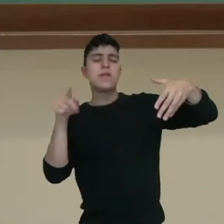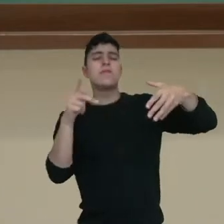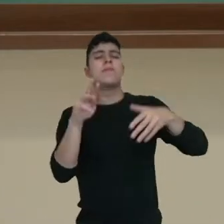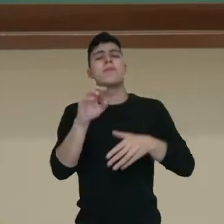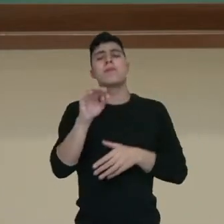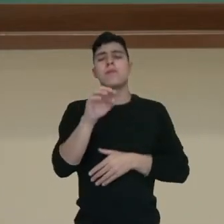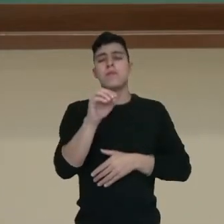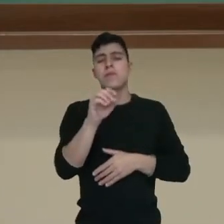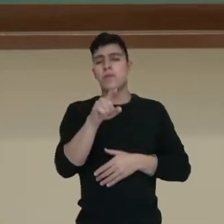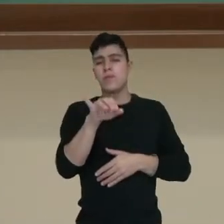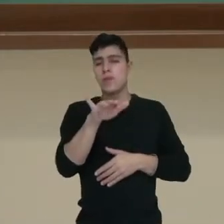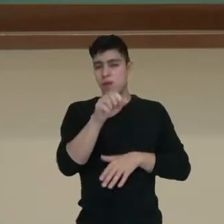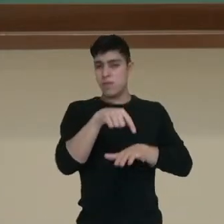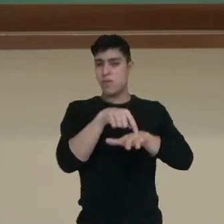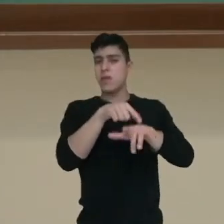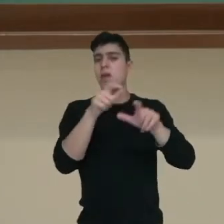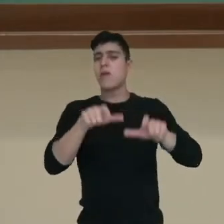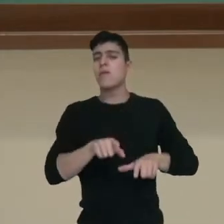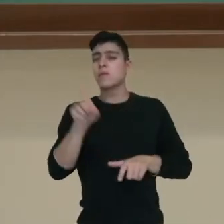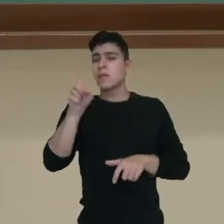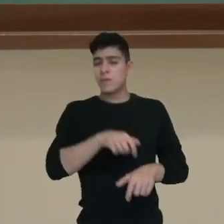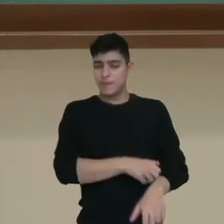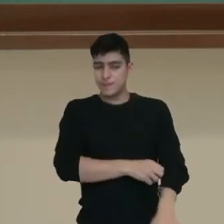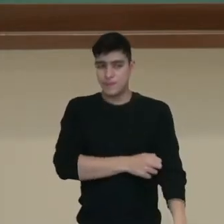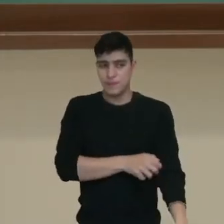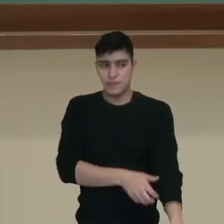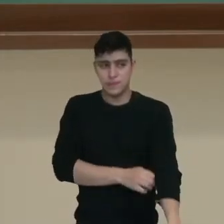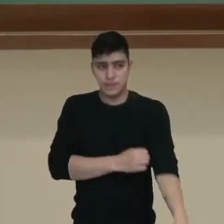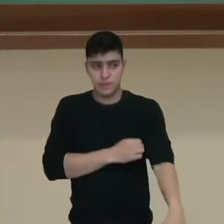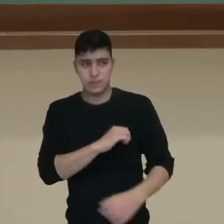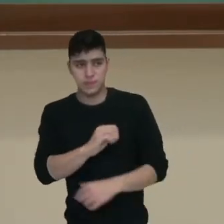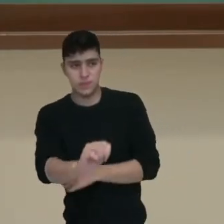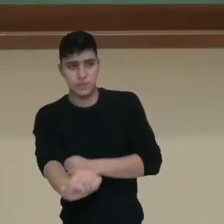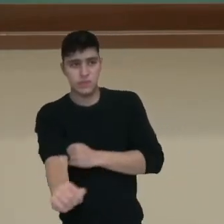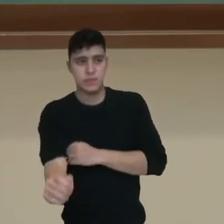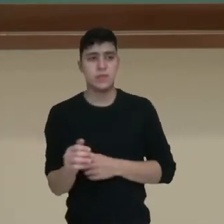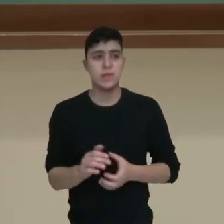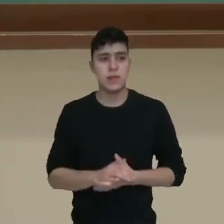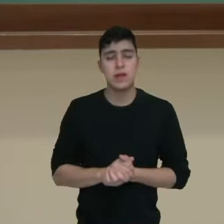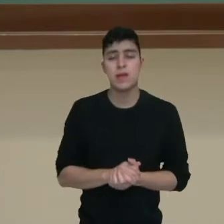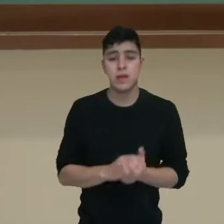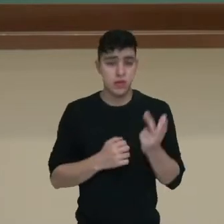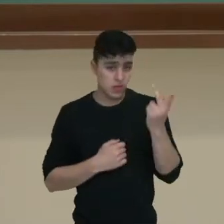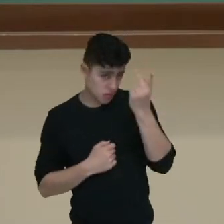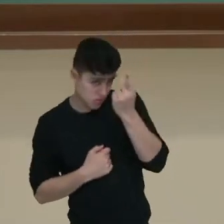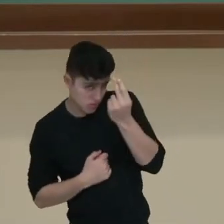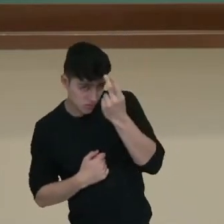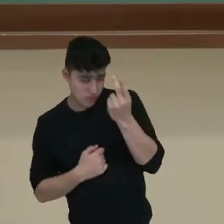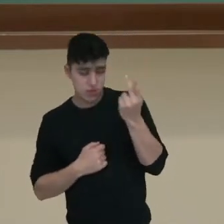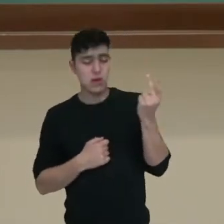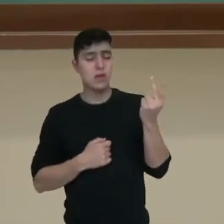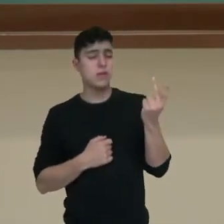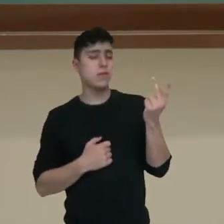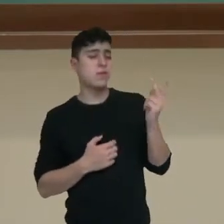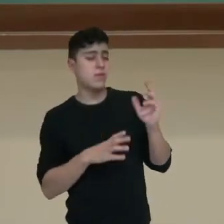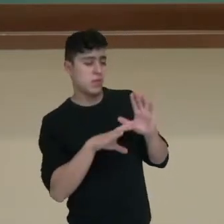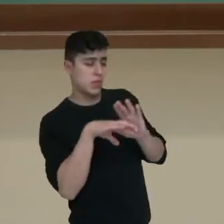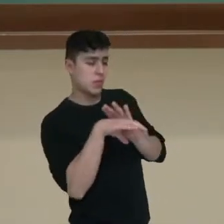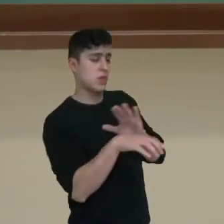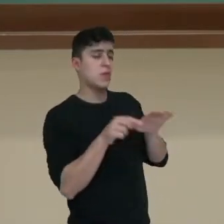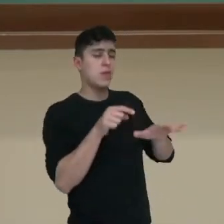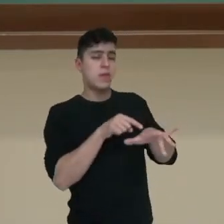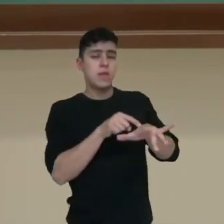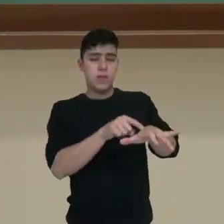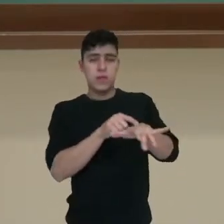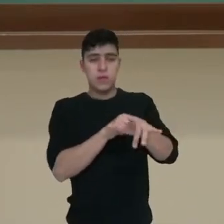protozoários? Bom, a definição normal que a gente utiliza para definir os protozoários é